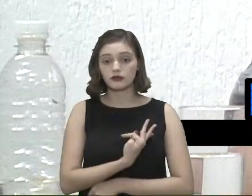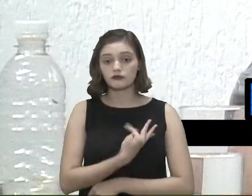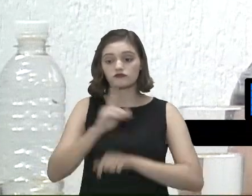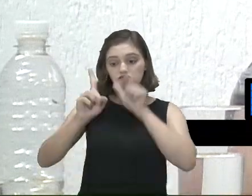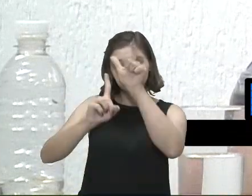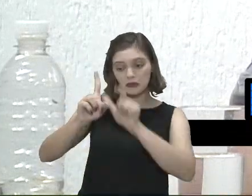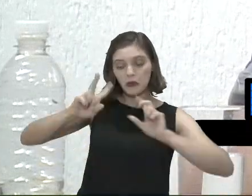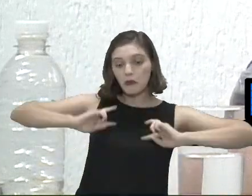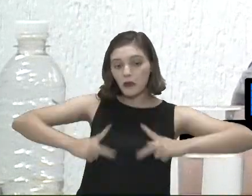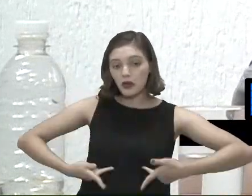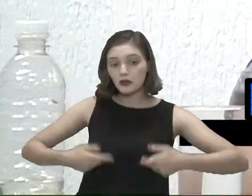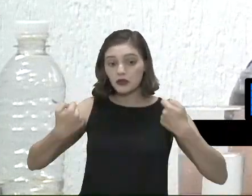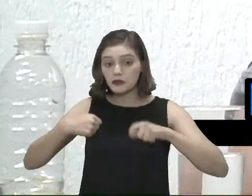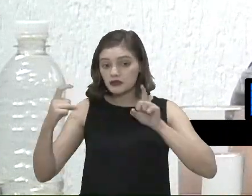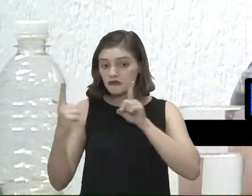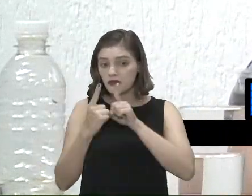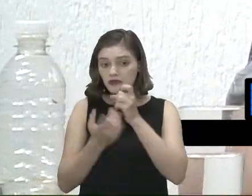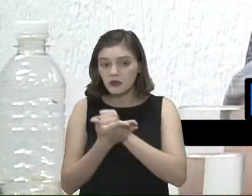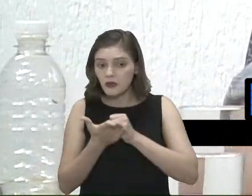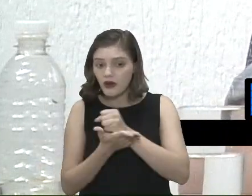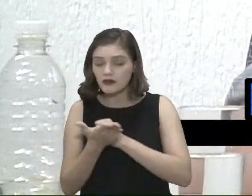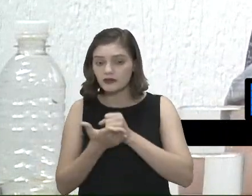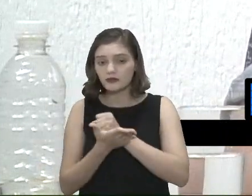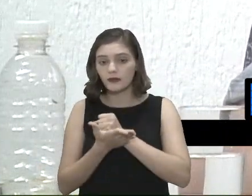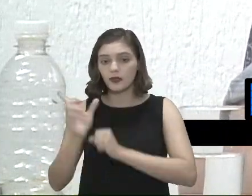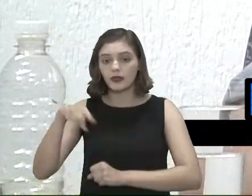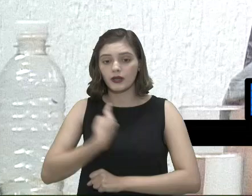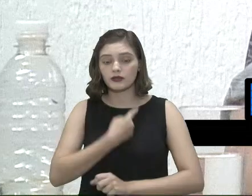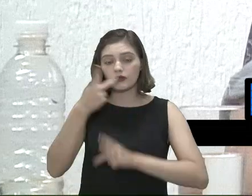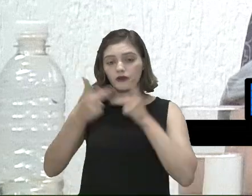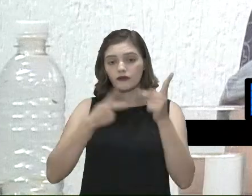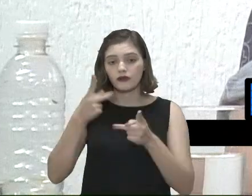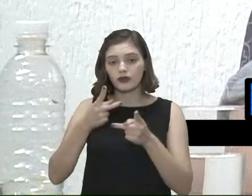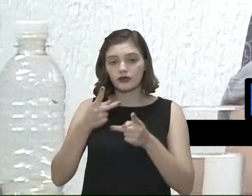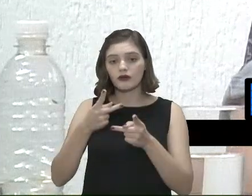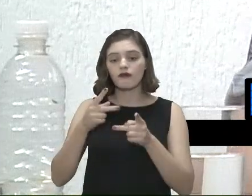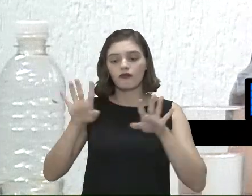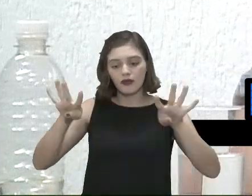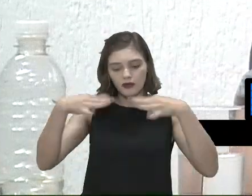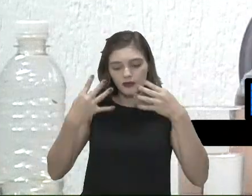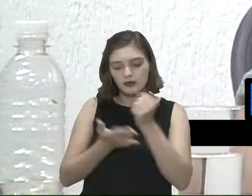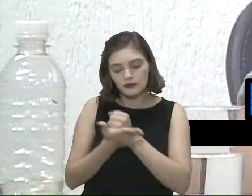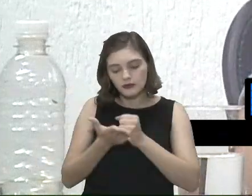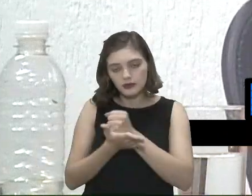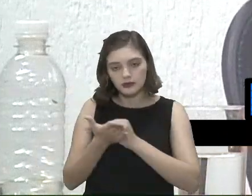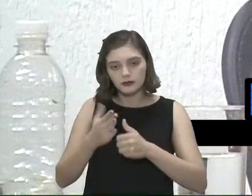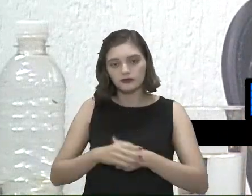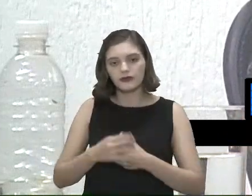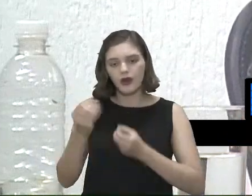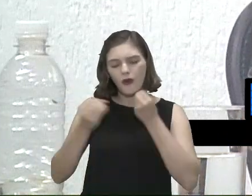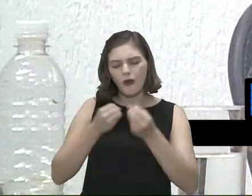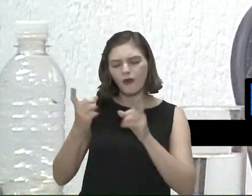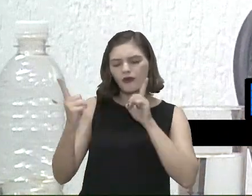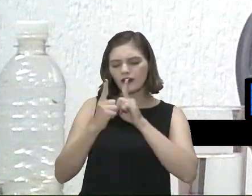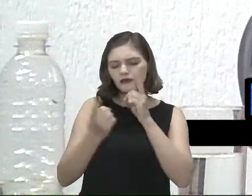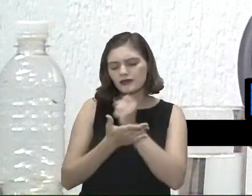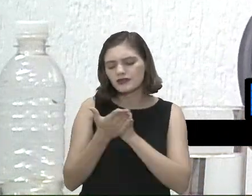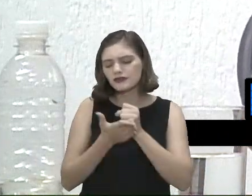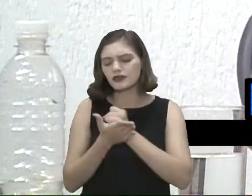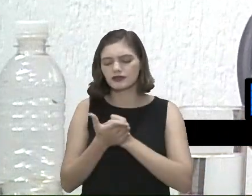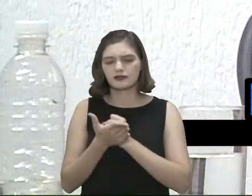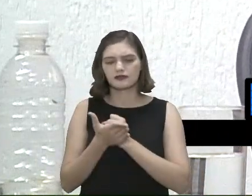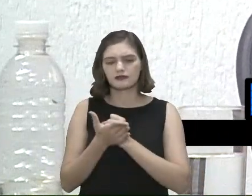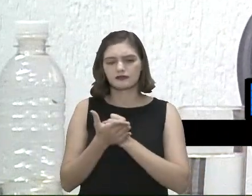pessoa que precisa de atendimento básico. A gente está falando desde a atenção básica. né? Como é que a atenção básica está